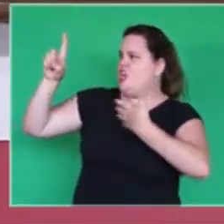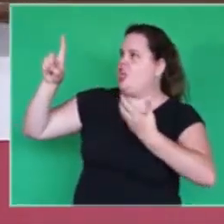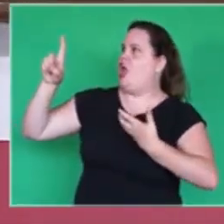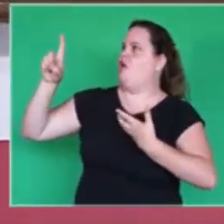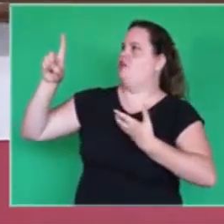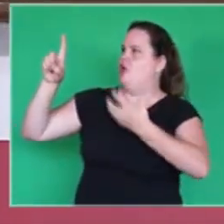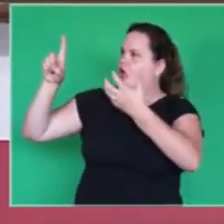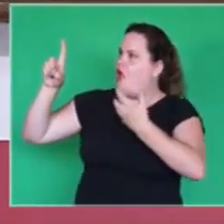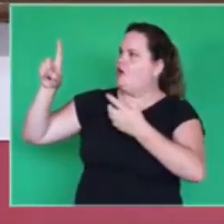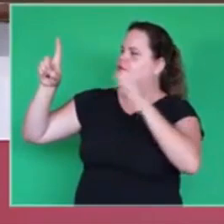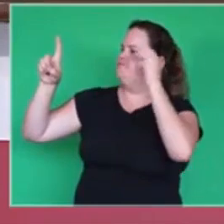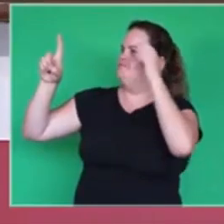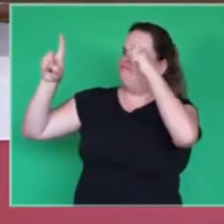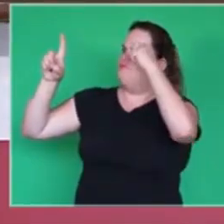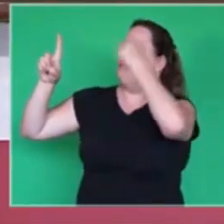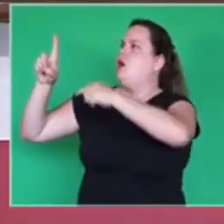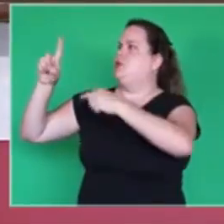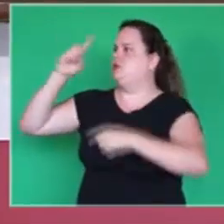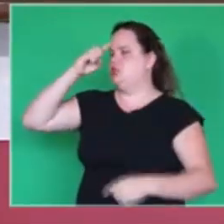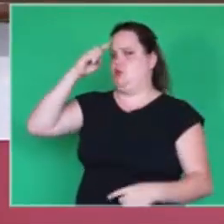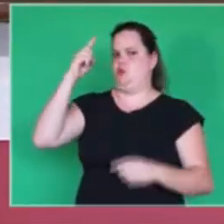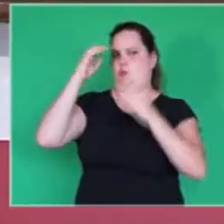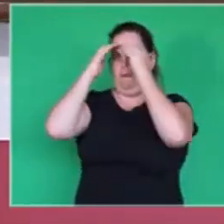faz tudo o que ele determina.